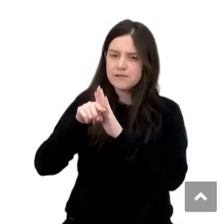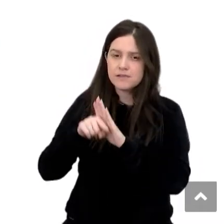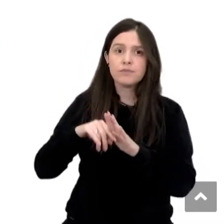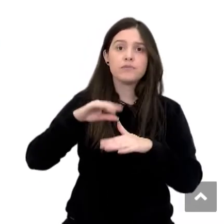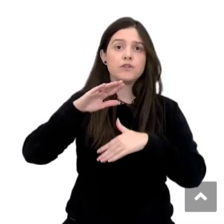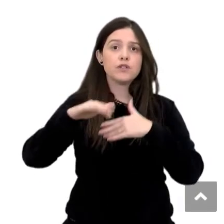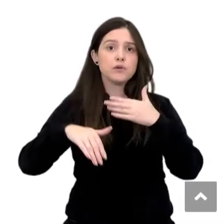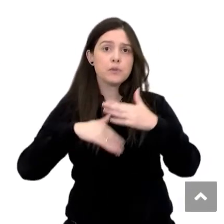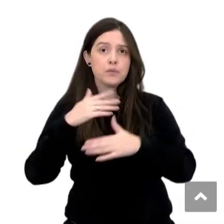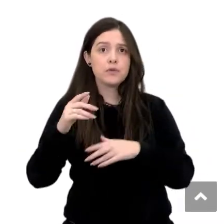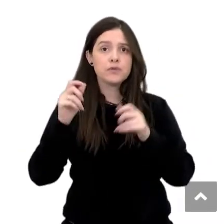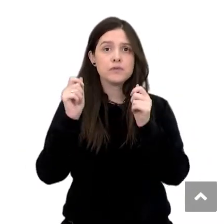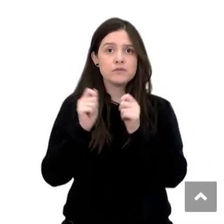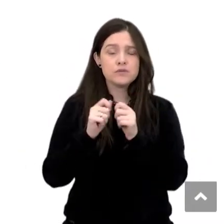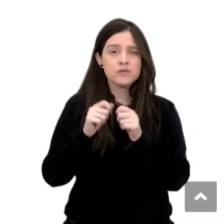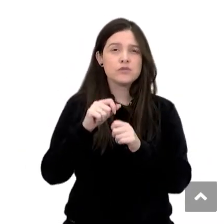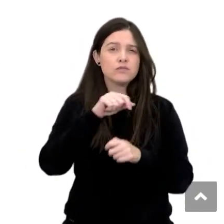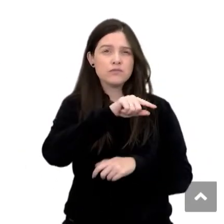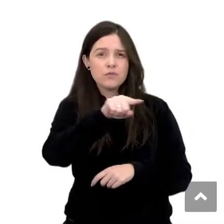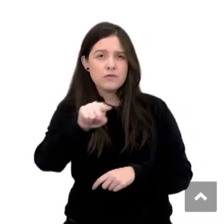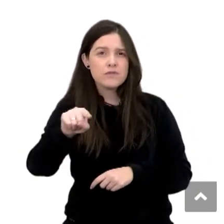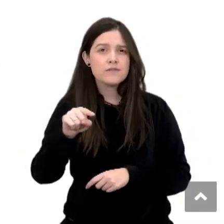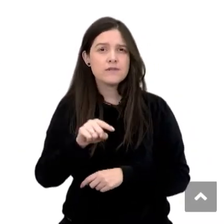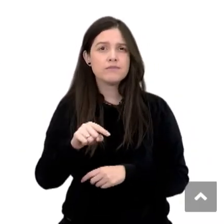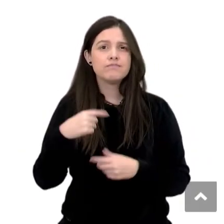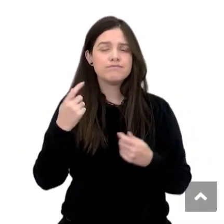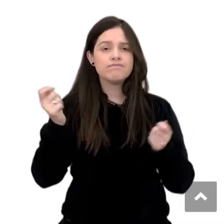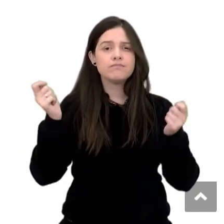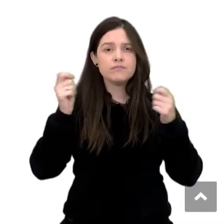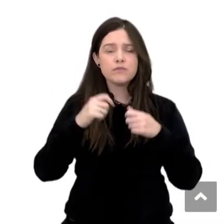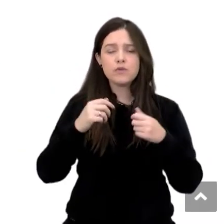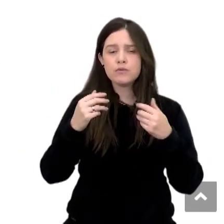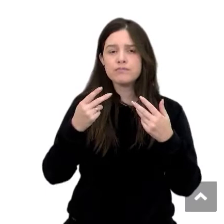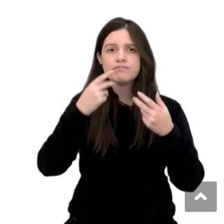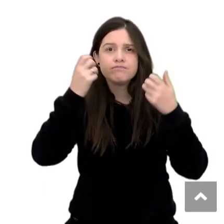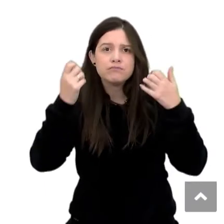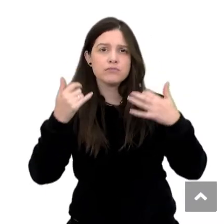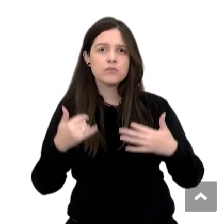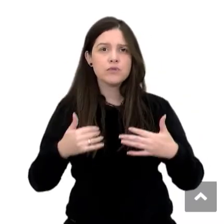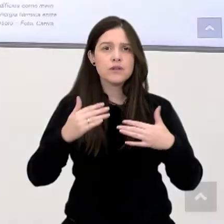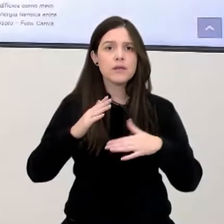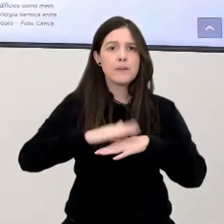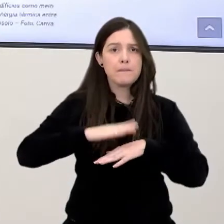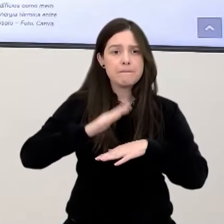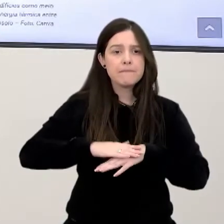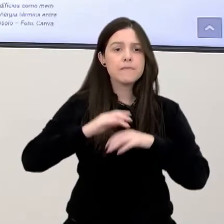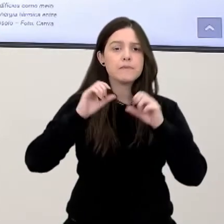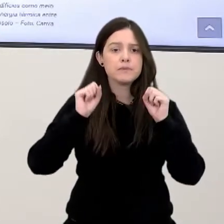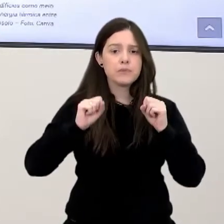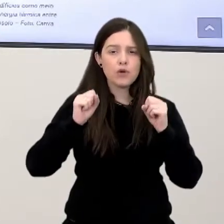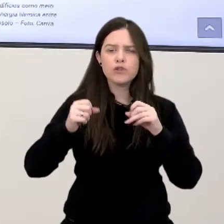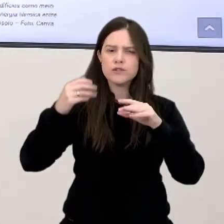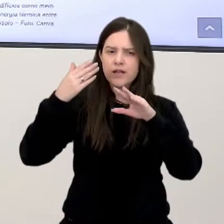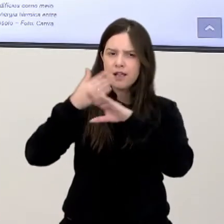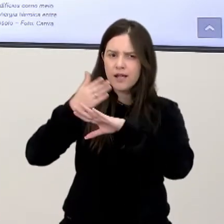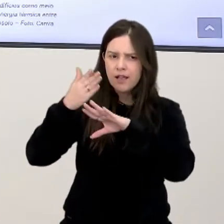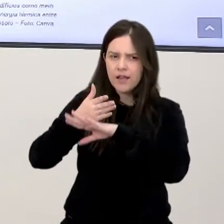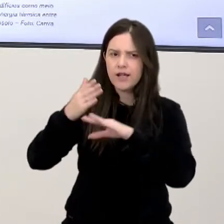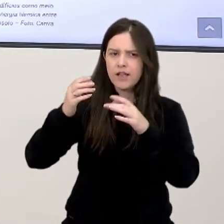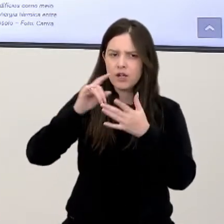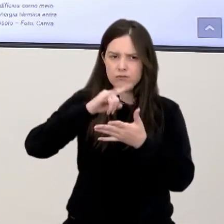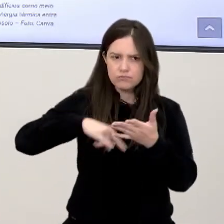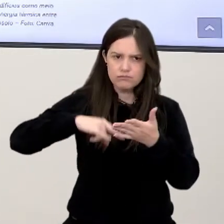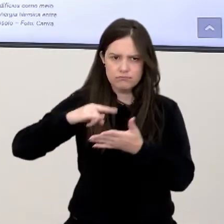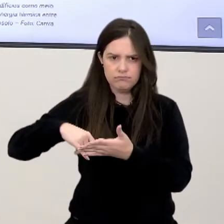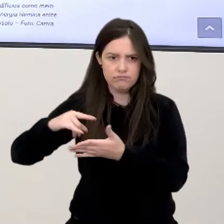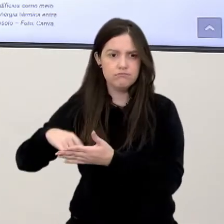ler um pedacinho aqui só para vocês, depois vocês terem aí em mãos, vocês podem acessar esse documento e ler um